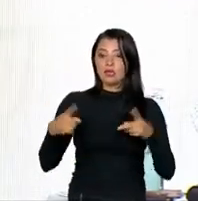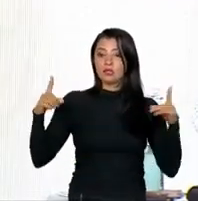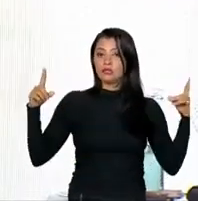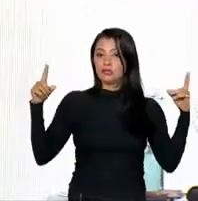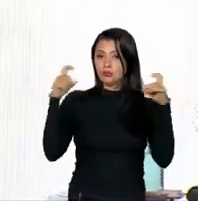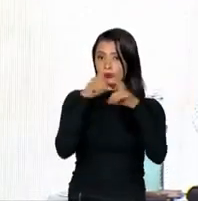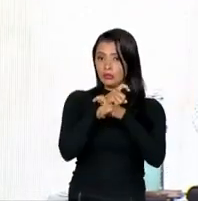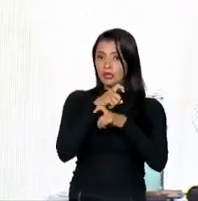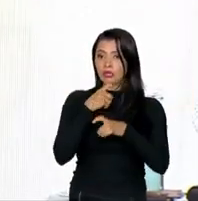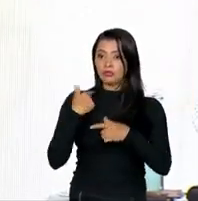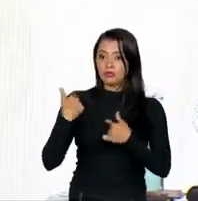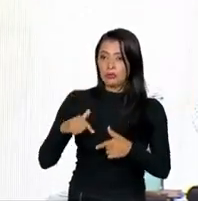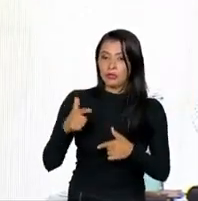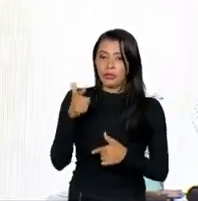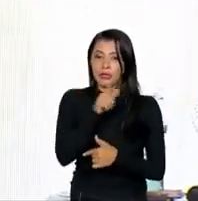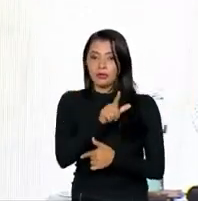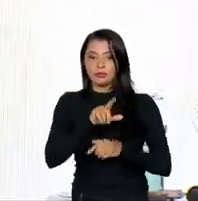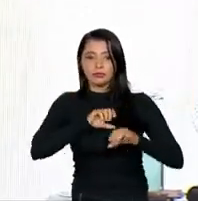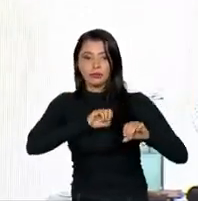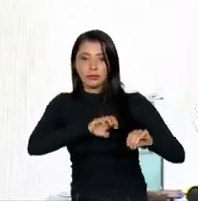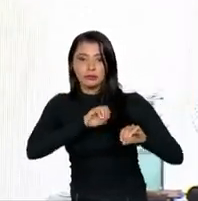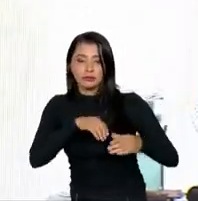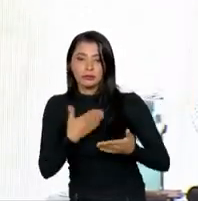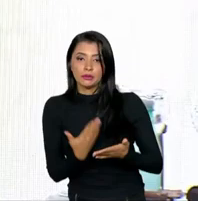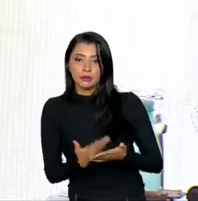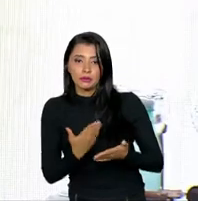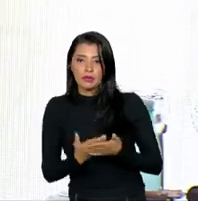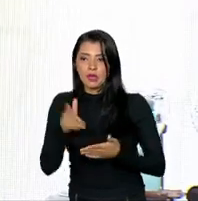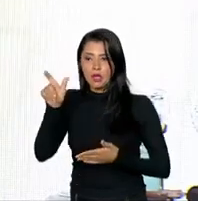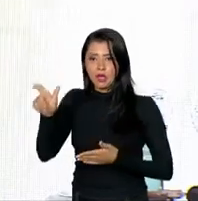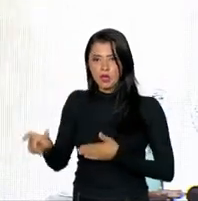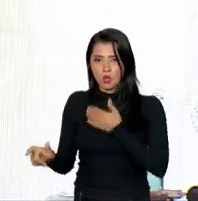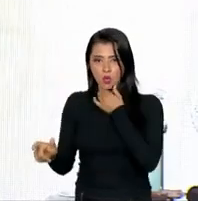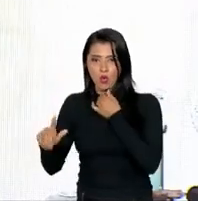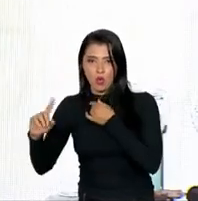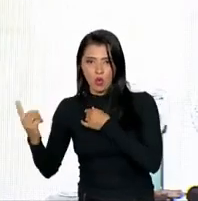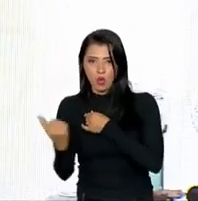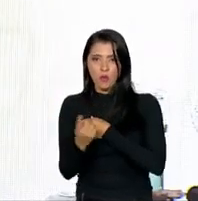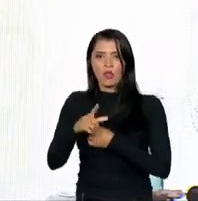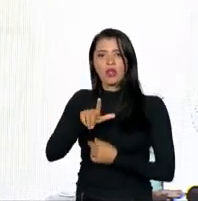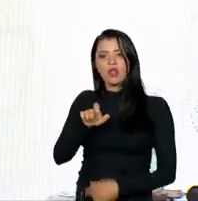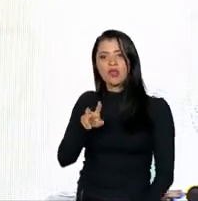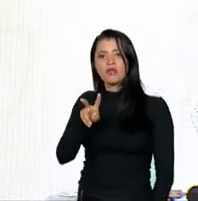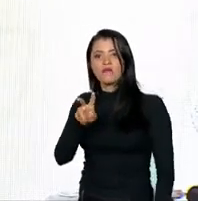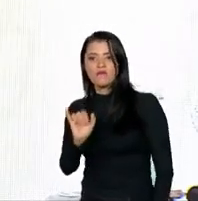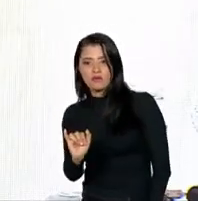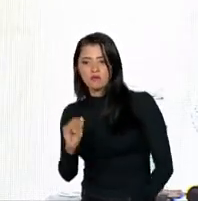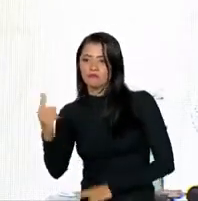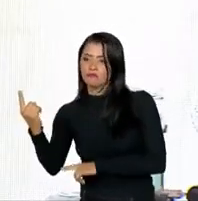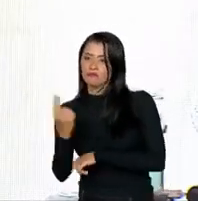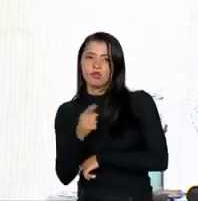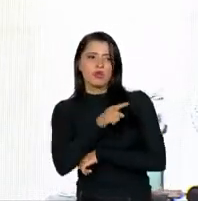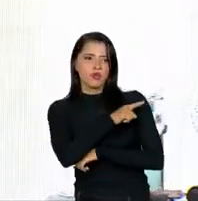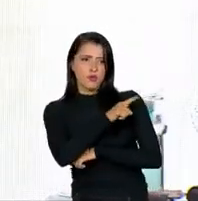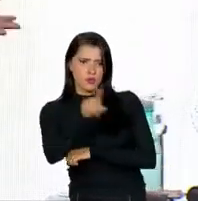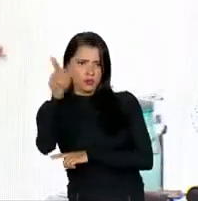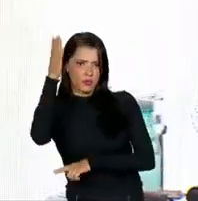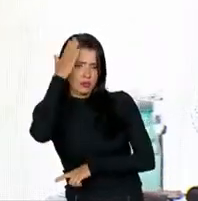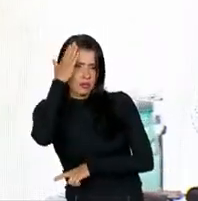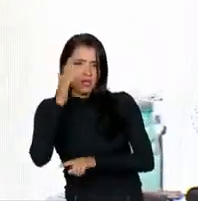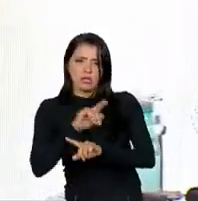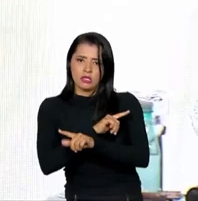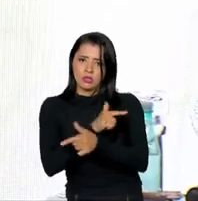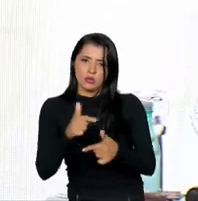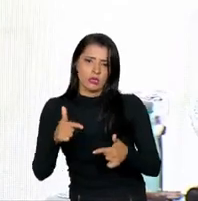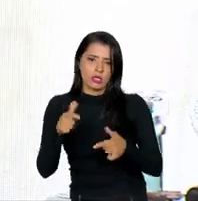é da empregabilidade, da educação. E um rapaz veio online, o Levi, e falou, porque vocês sabem, né? Sem educação não